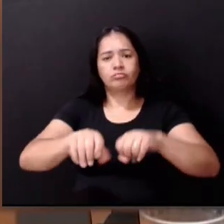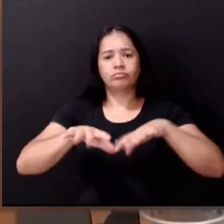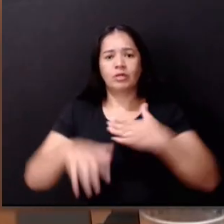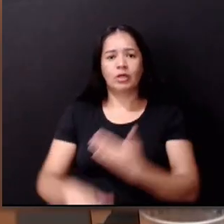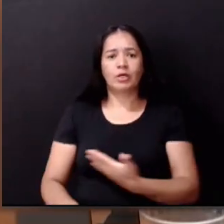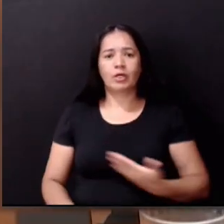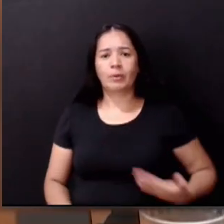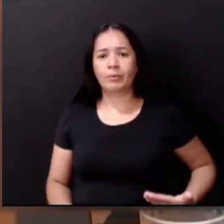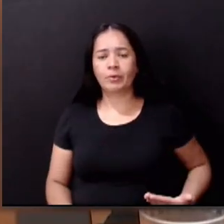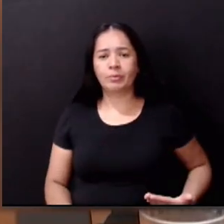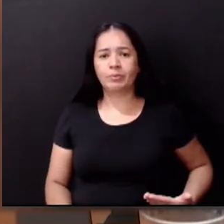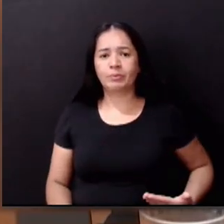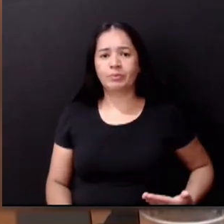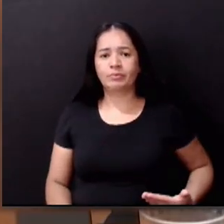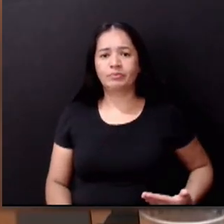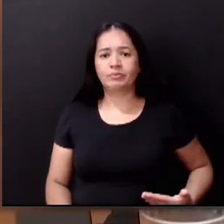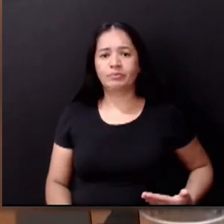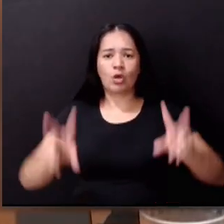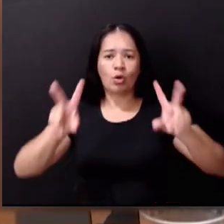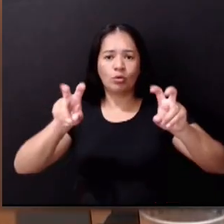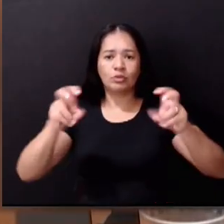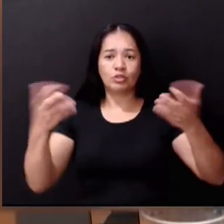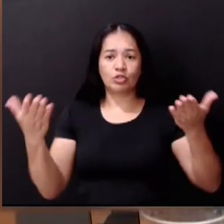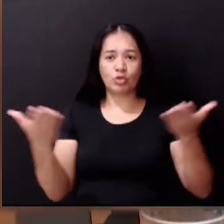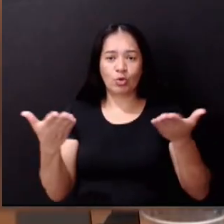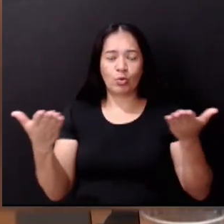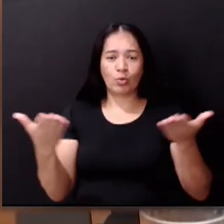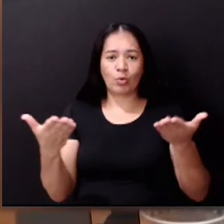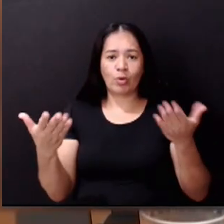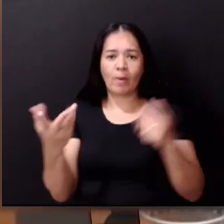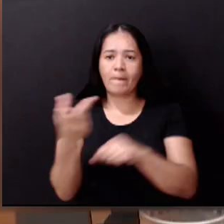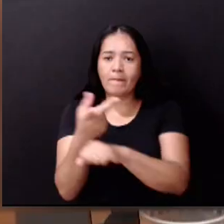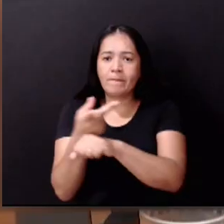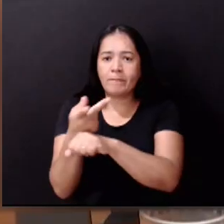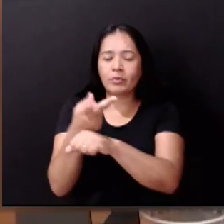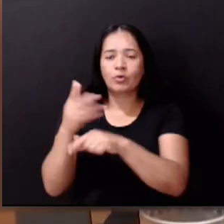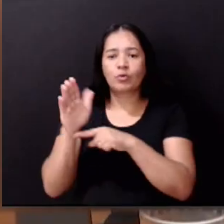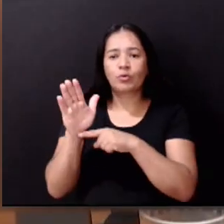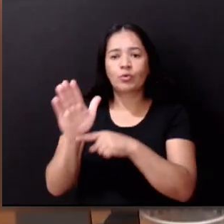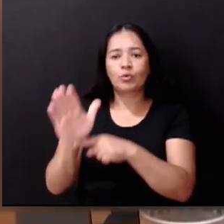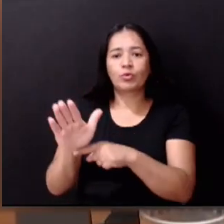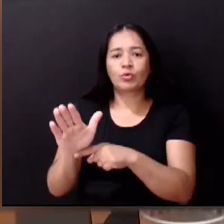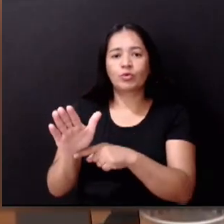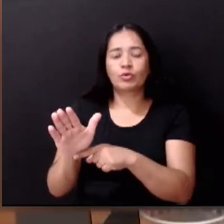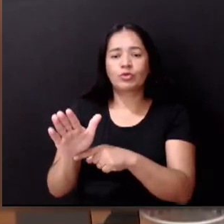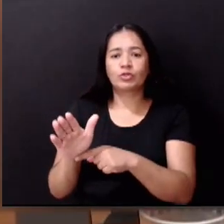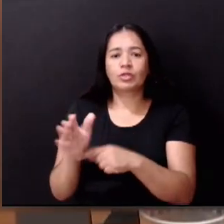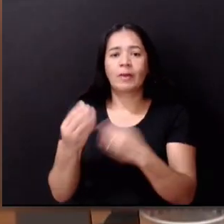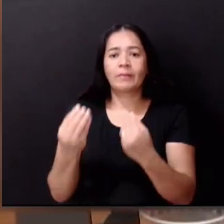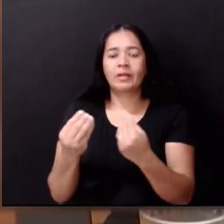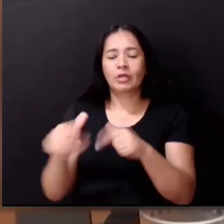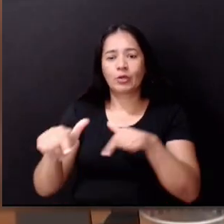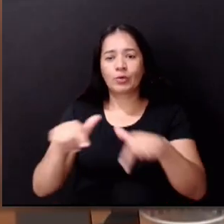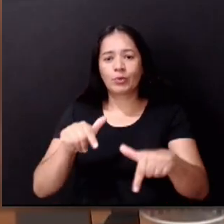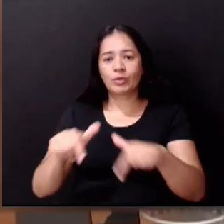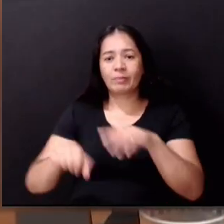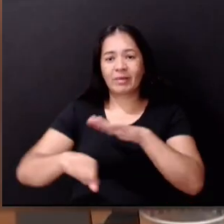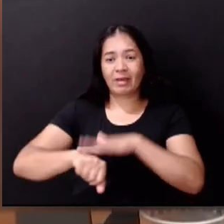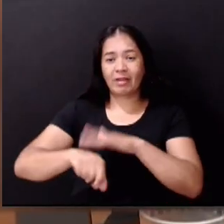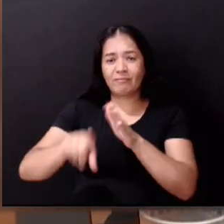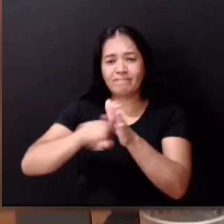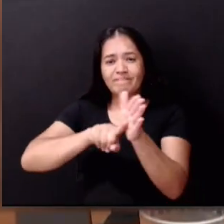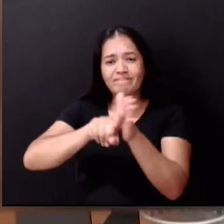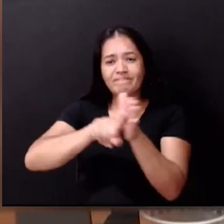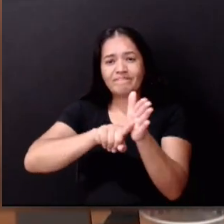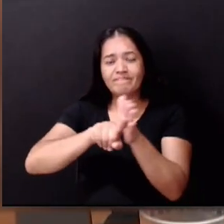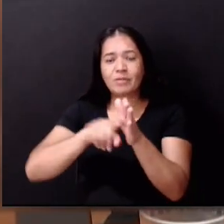a questão deles hoje de poder buscar essa ajuda para que esse trabalho que elas fazem de pesquisa possam